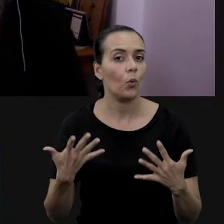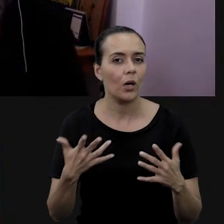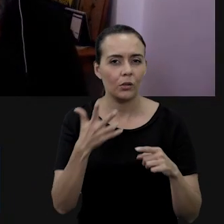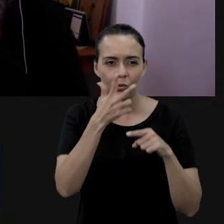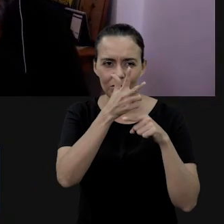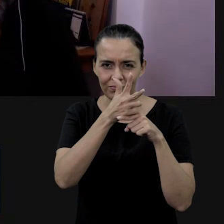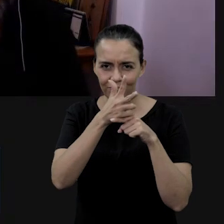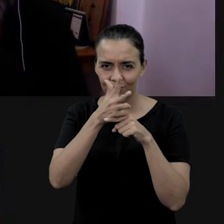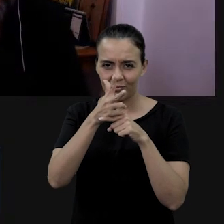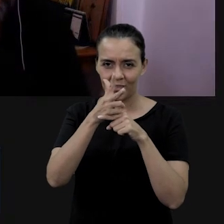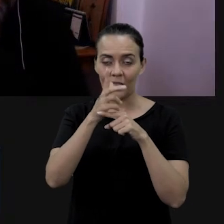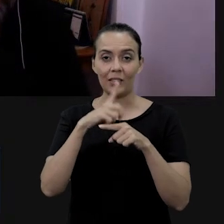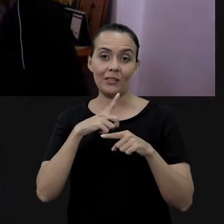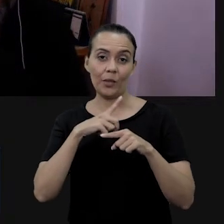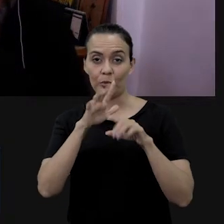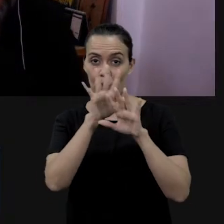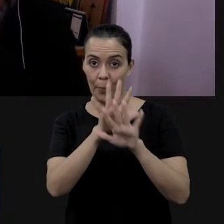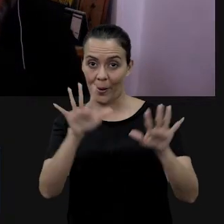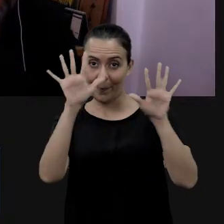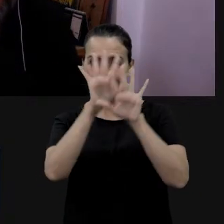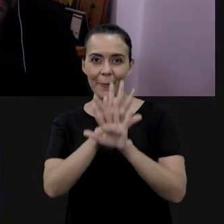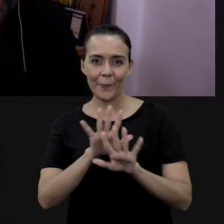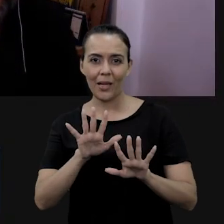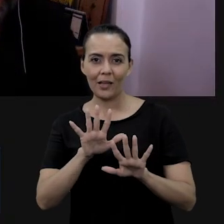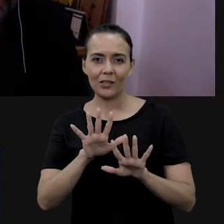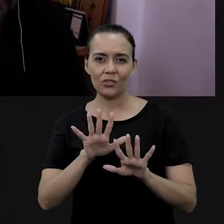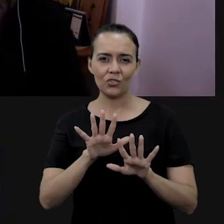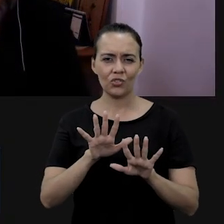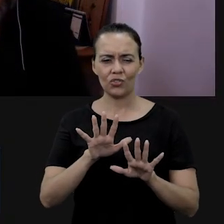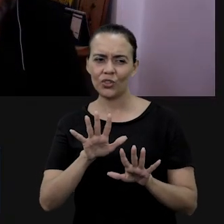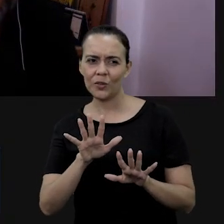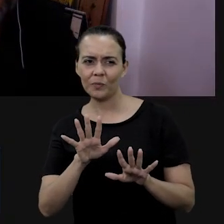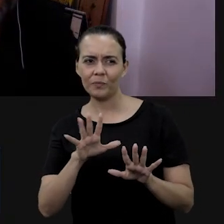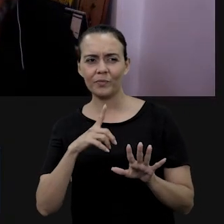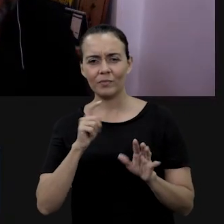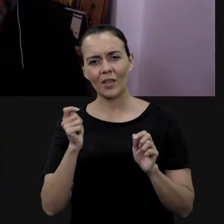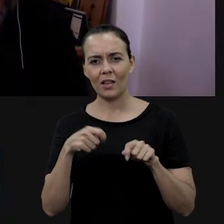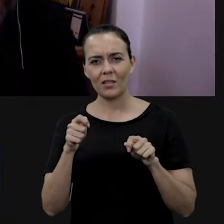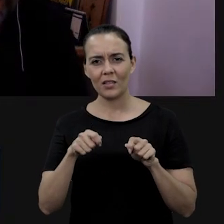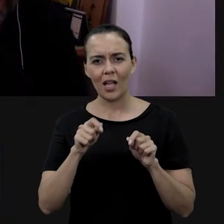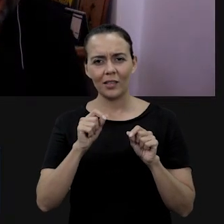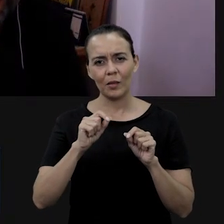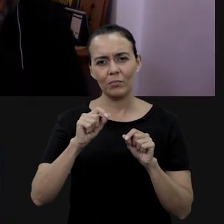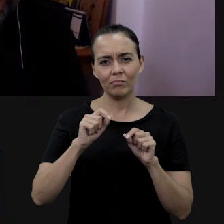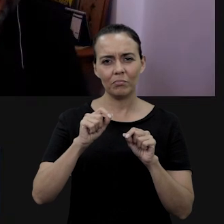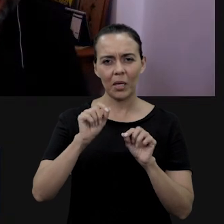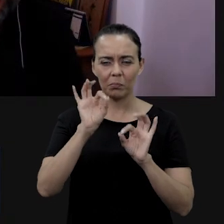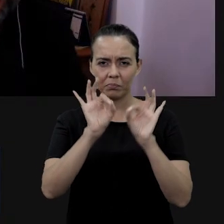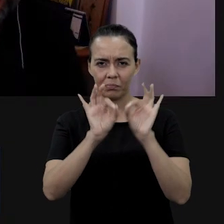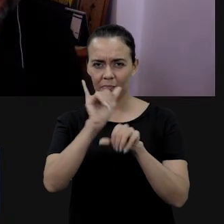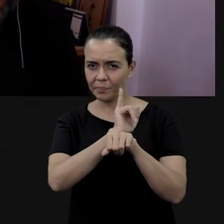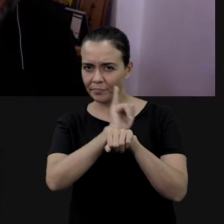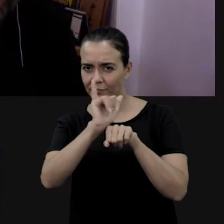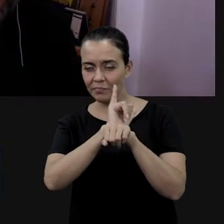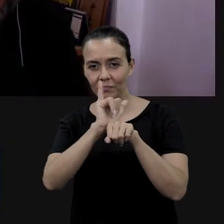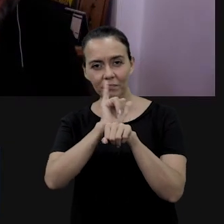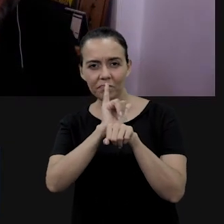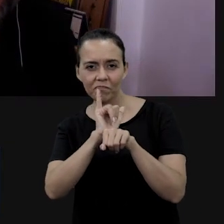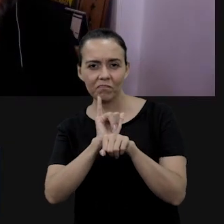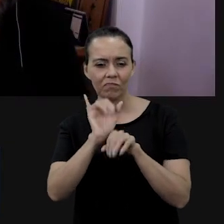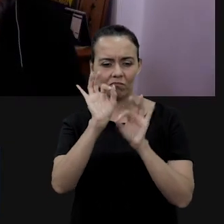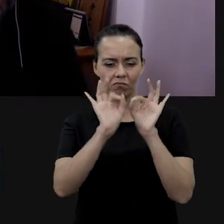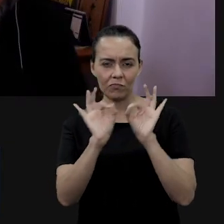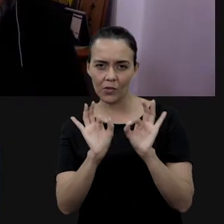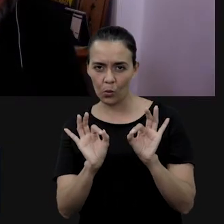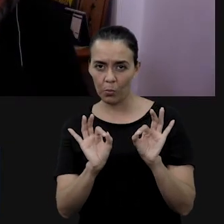imagem que não tá lá, essas coisas, você pode até escolher usá-la. Às vezes é uma puta imagem,